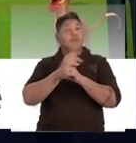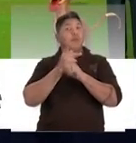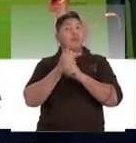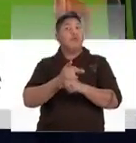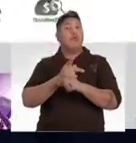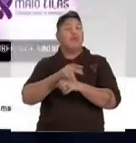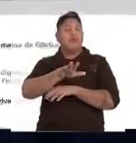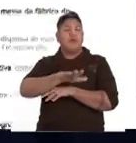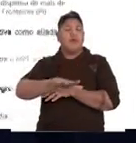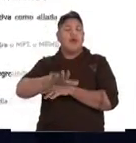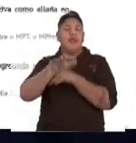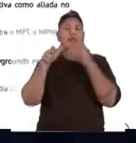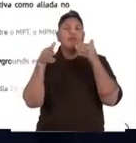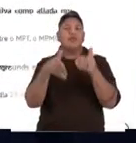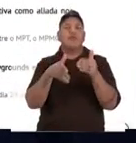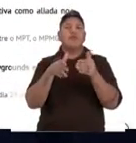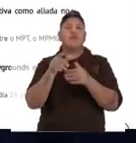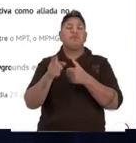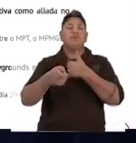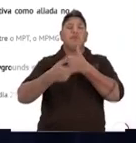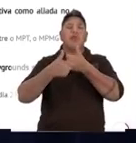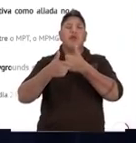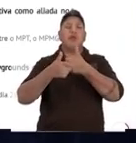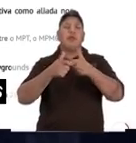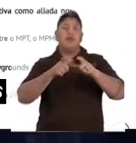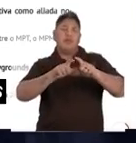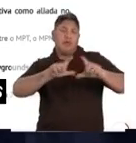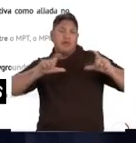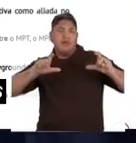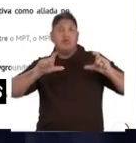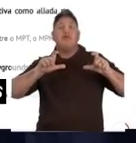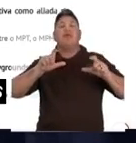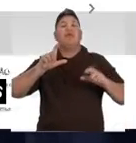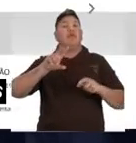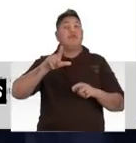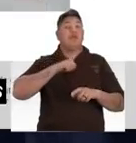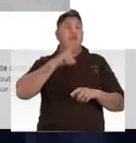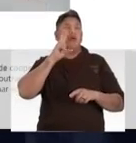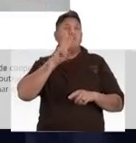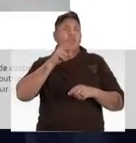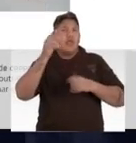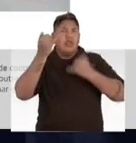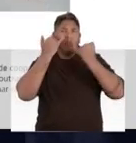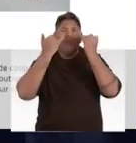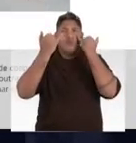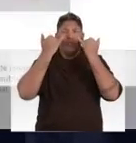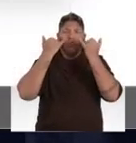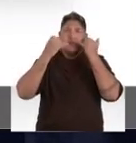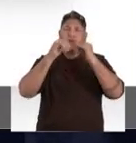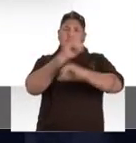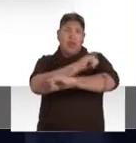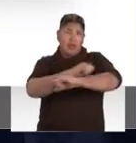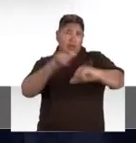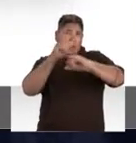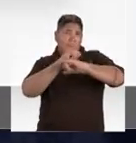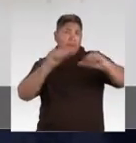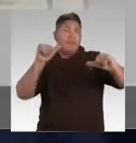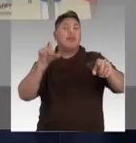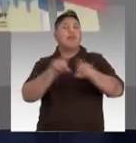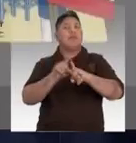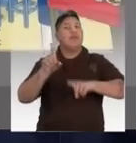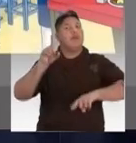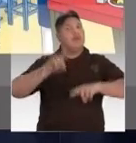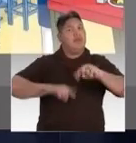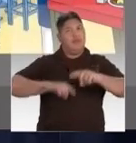do Trabalho, procure por áreas de atuação, clique em fraudes trabalhistas e tenha acesso a notícias, campanhas e